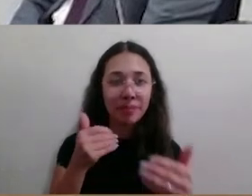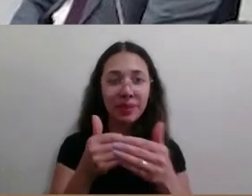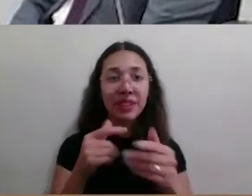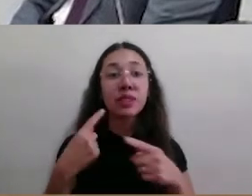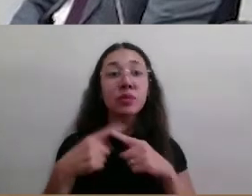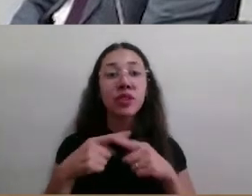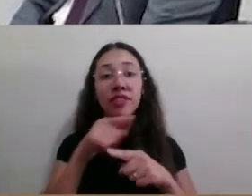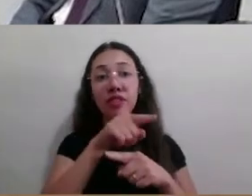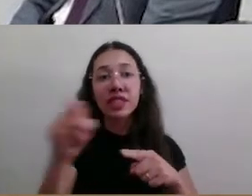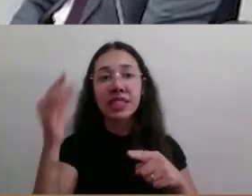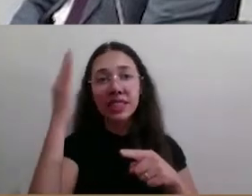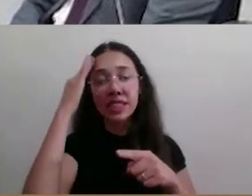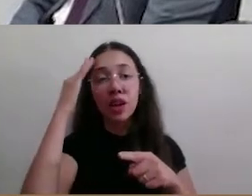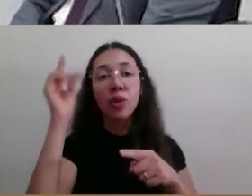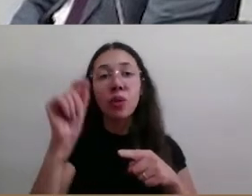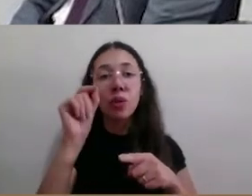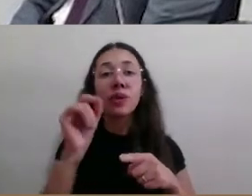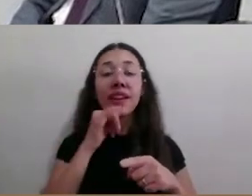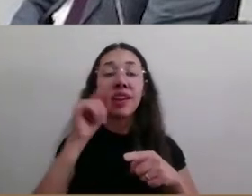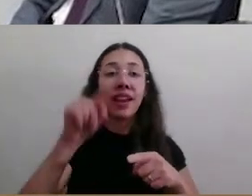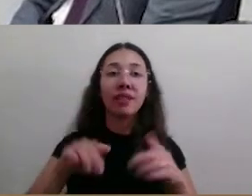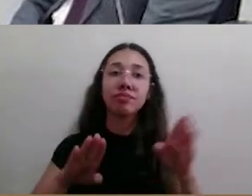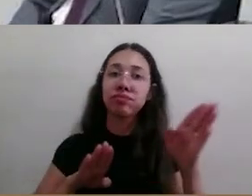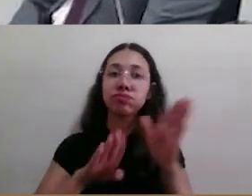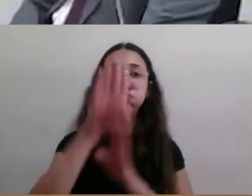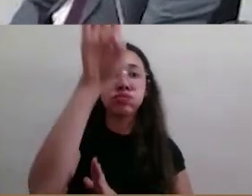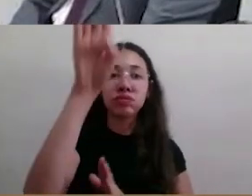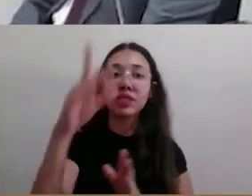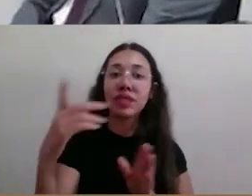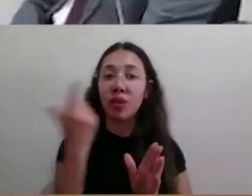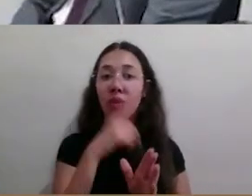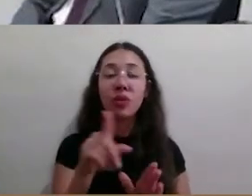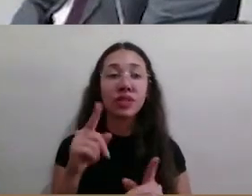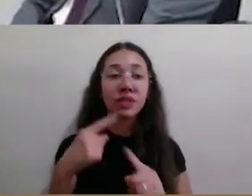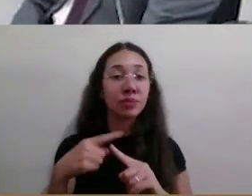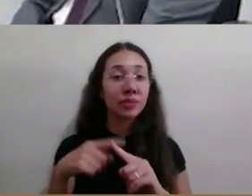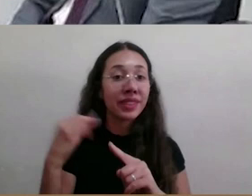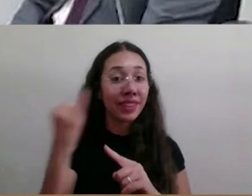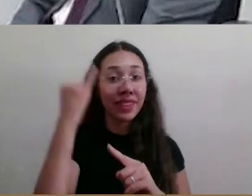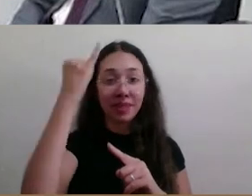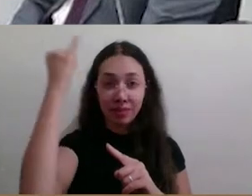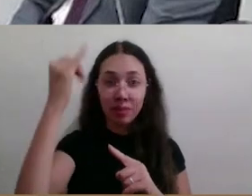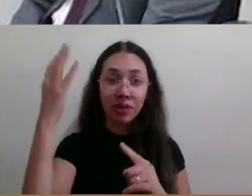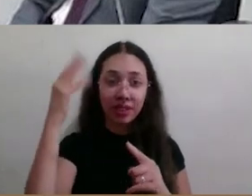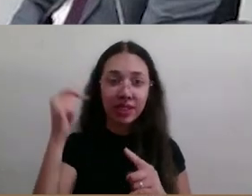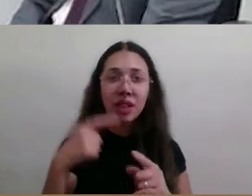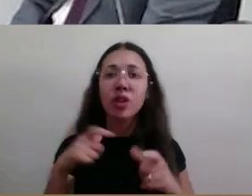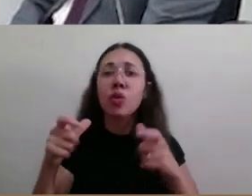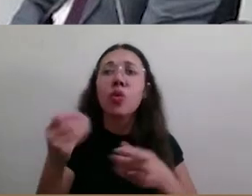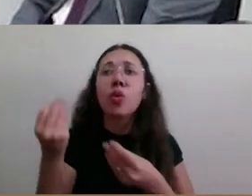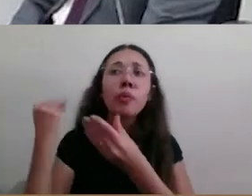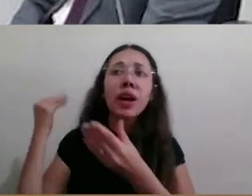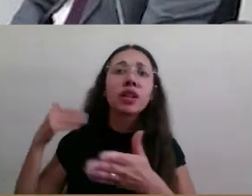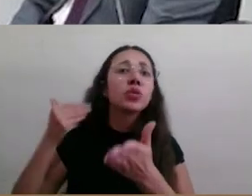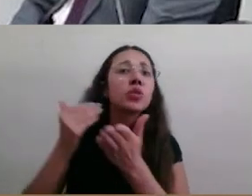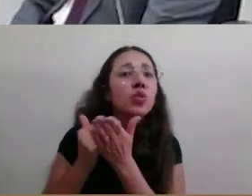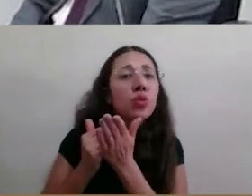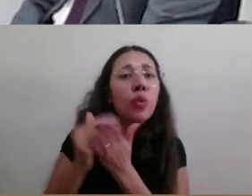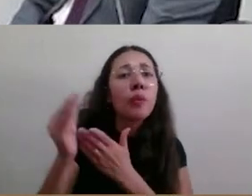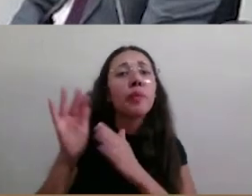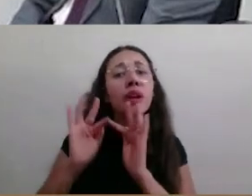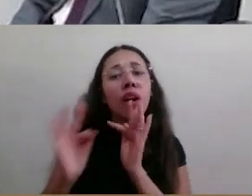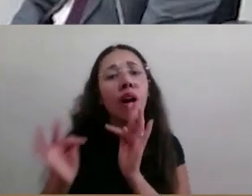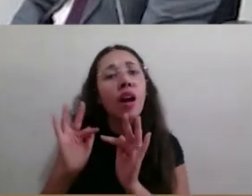avanço, né, porque é importantíssimo isso, né, a gente ter uma ideia de onde começou para onde chegou hoje